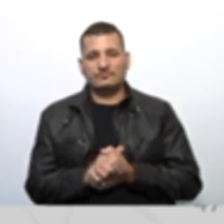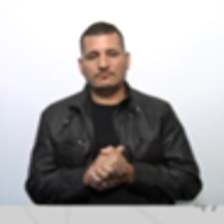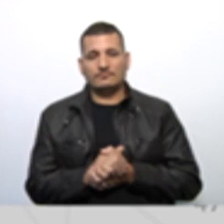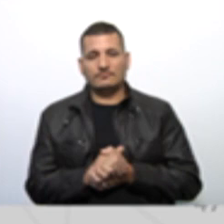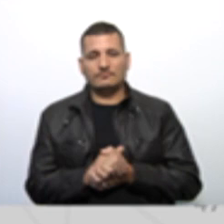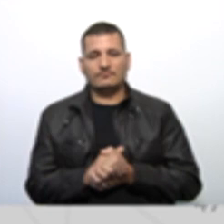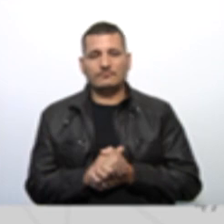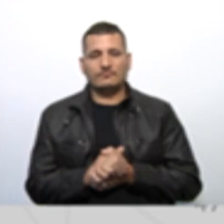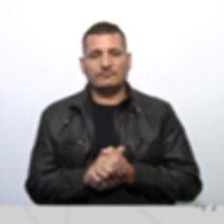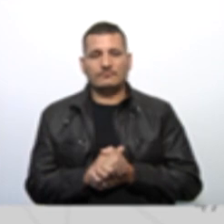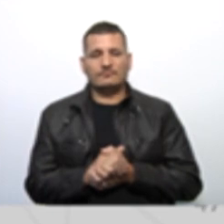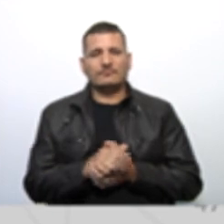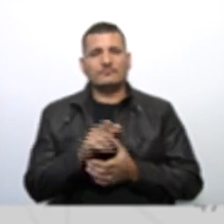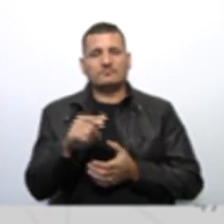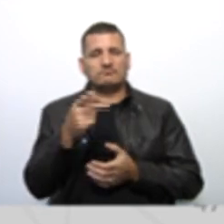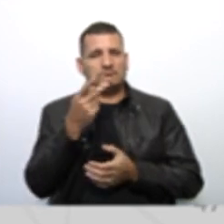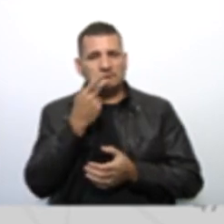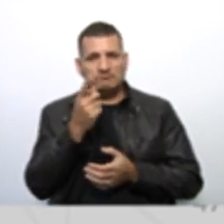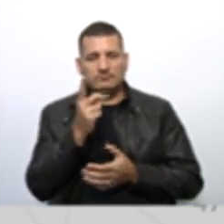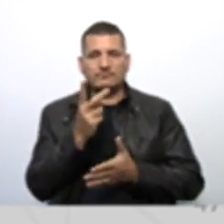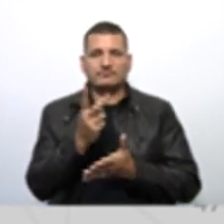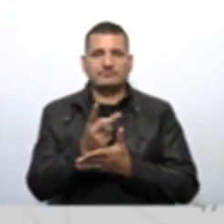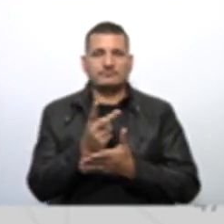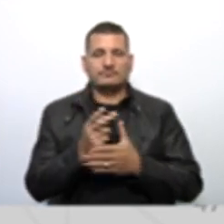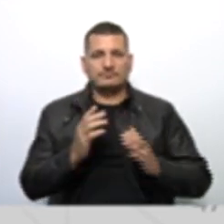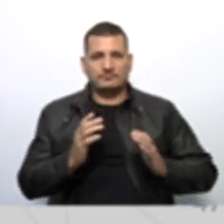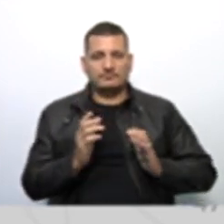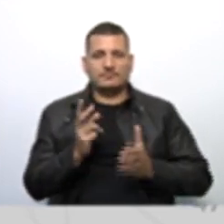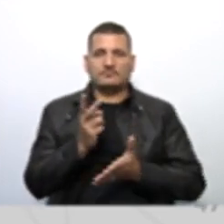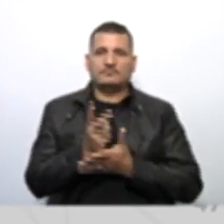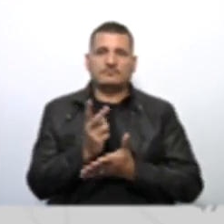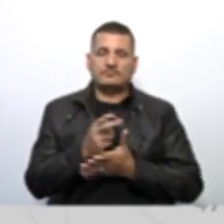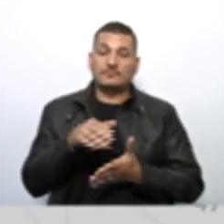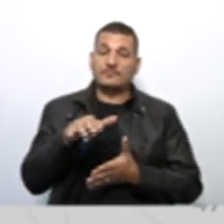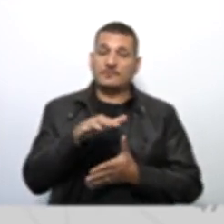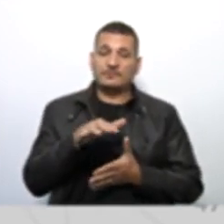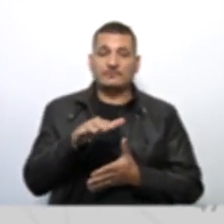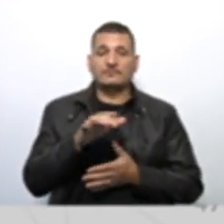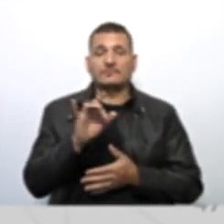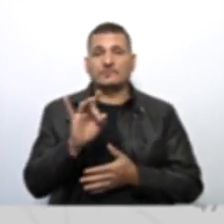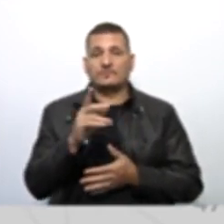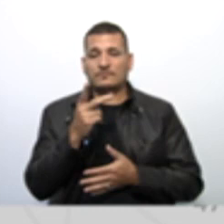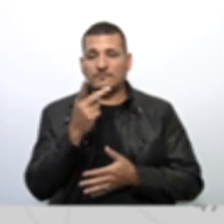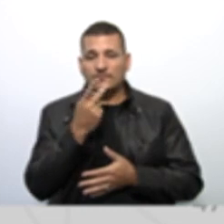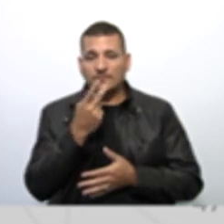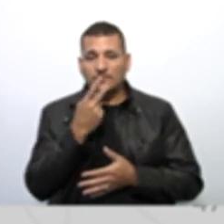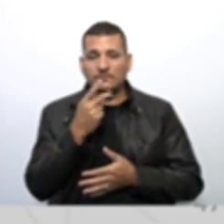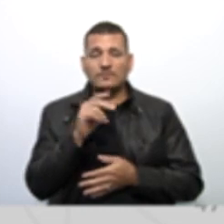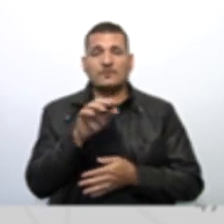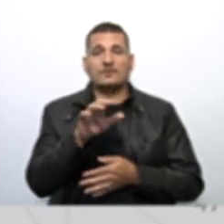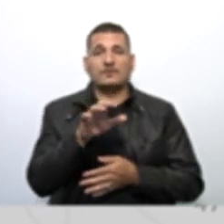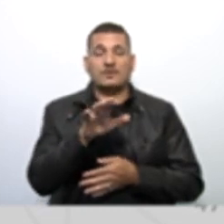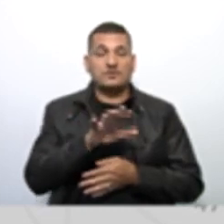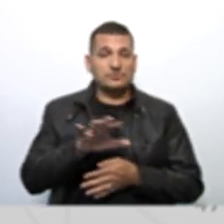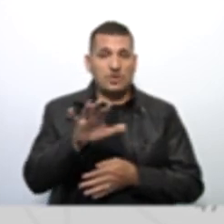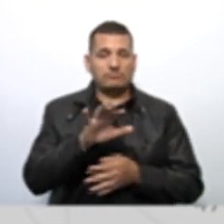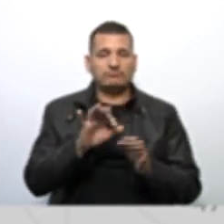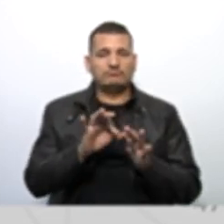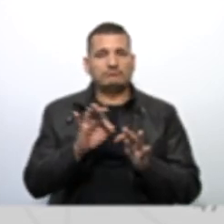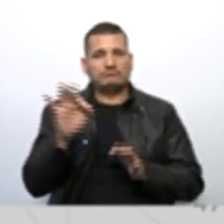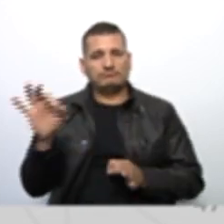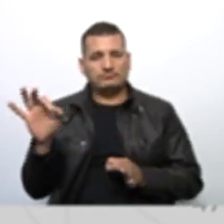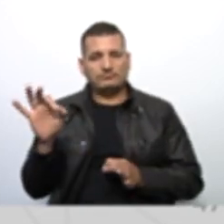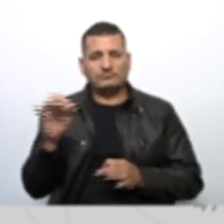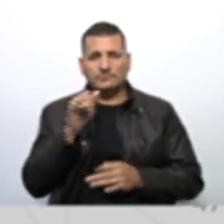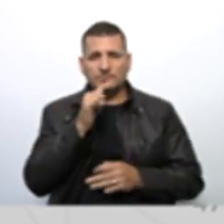falou mesma cidade, não falou mesmo ambiente, simplesmente a palavra foi regiões fisicamente distantes.